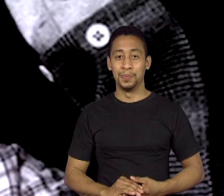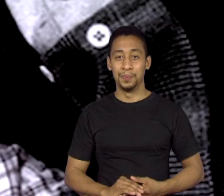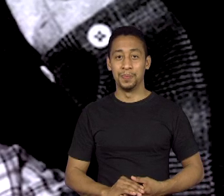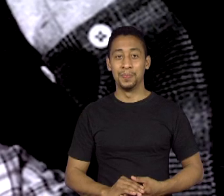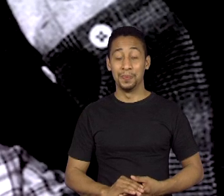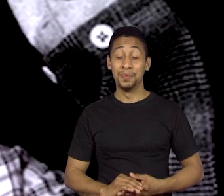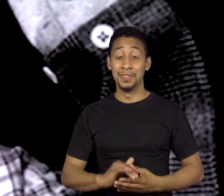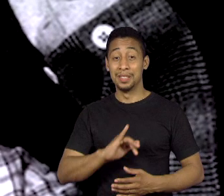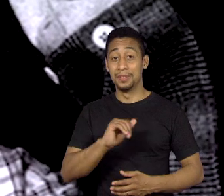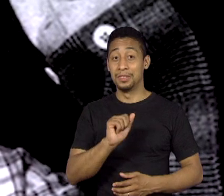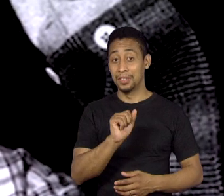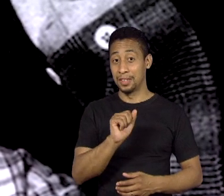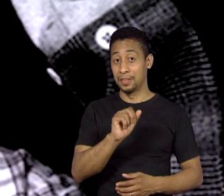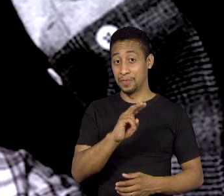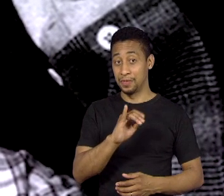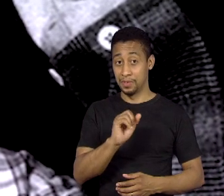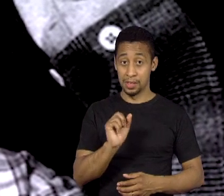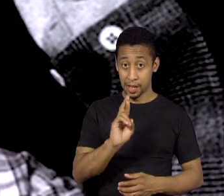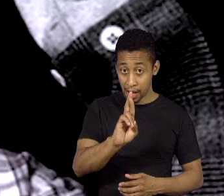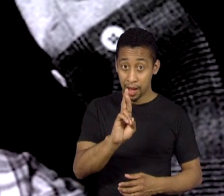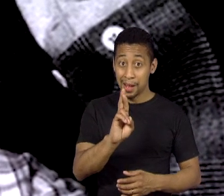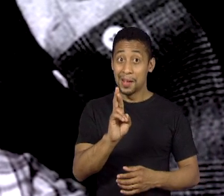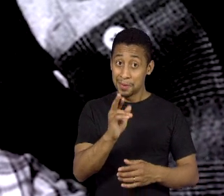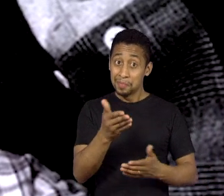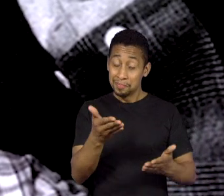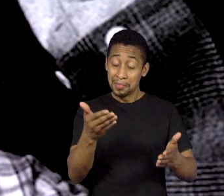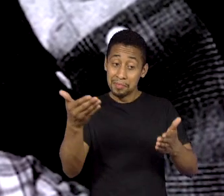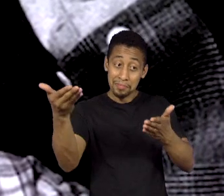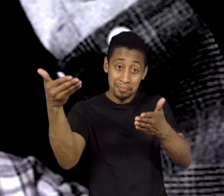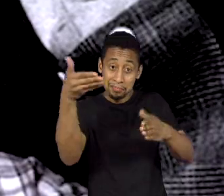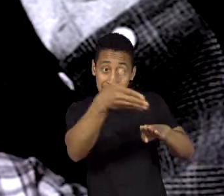O Javier entrou na história